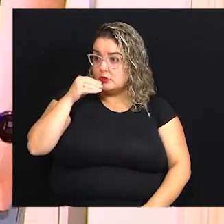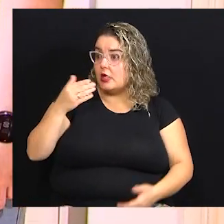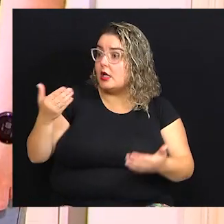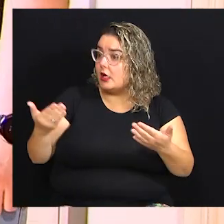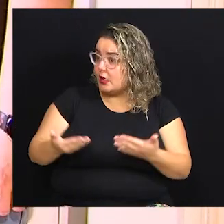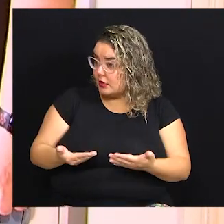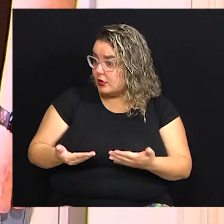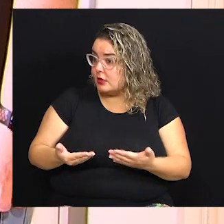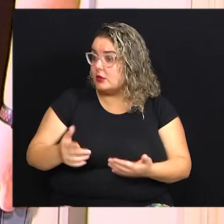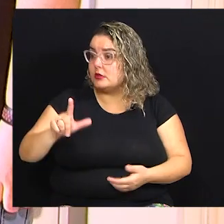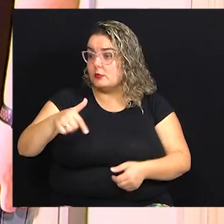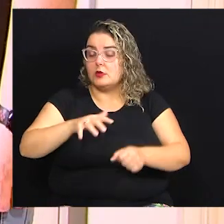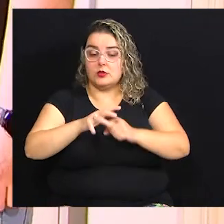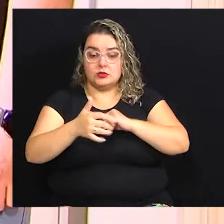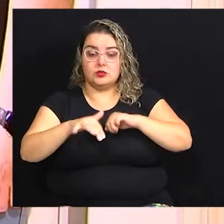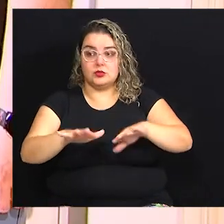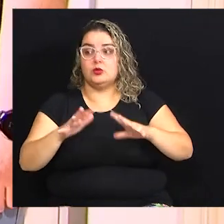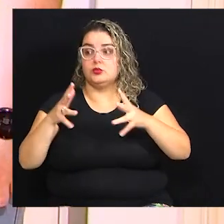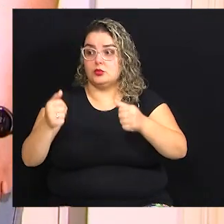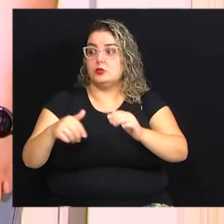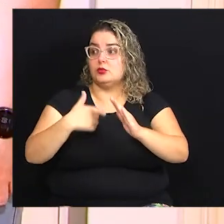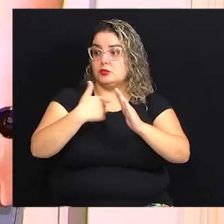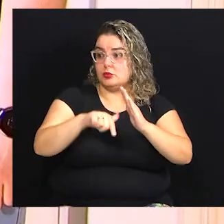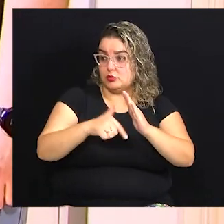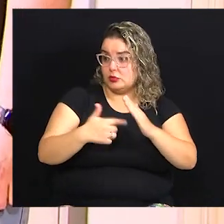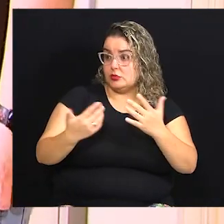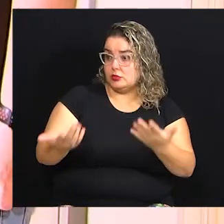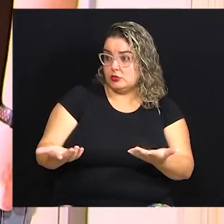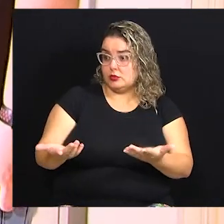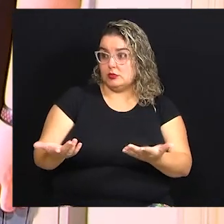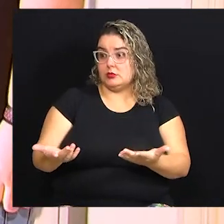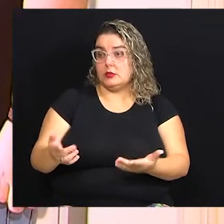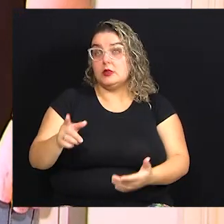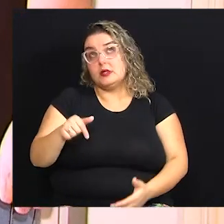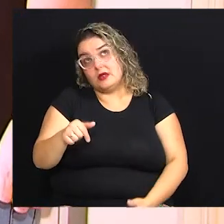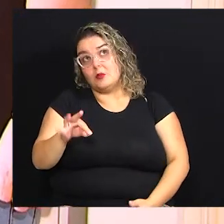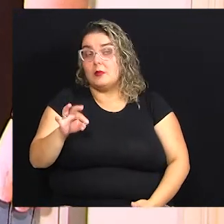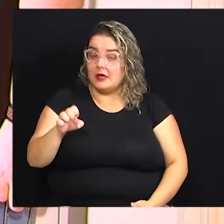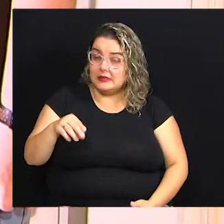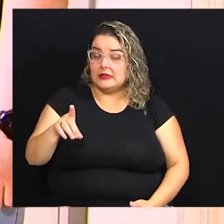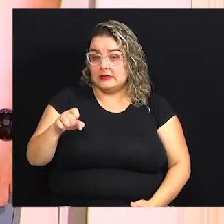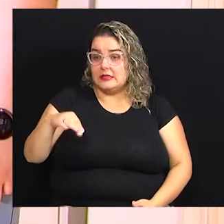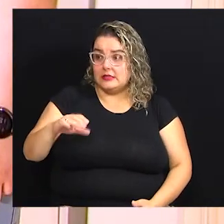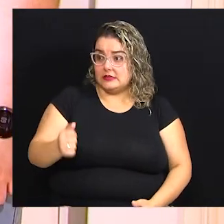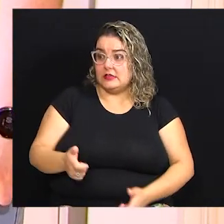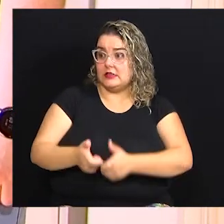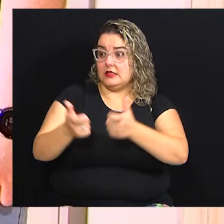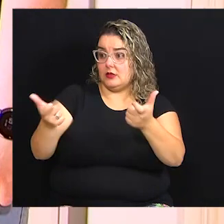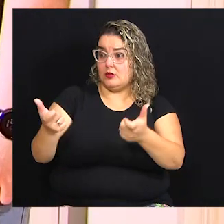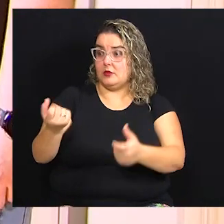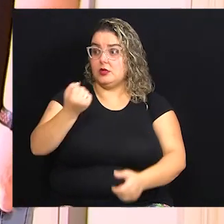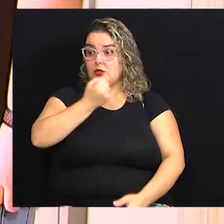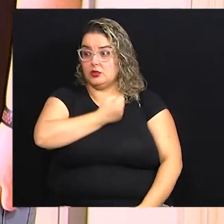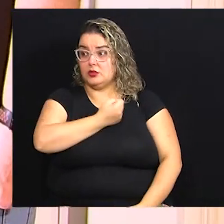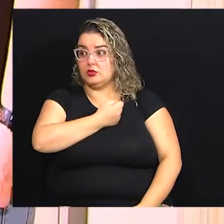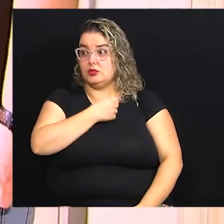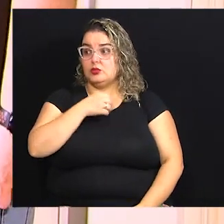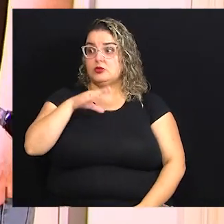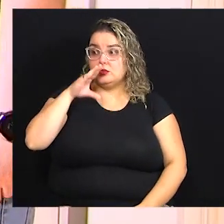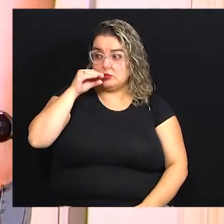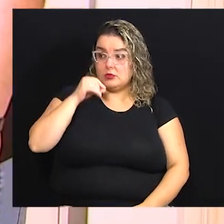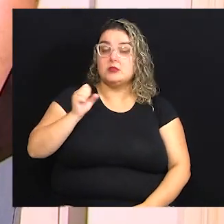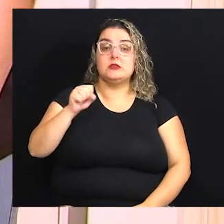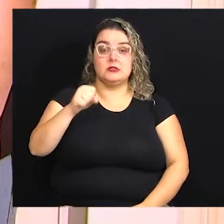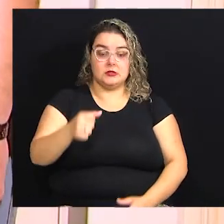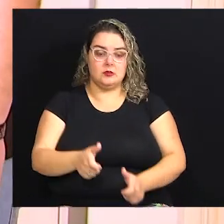Sim. Agora, pós-pandemia, todo mundo fazendo home office, virou uma tendência e aumentou o número de colaboradores.